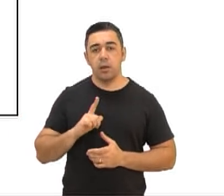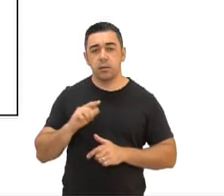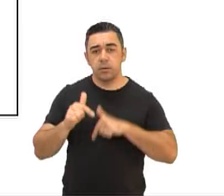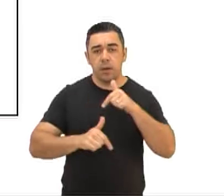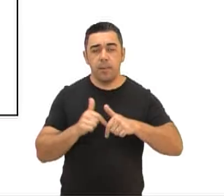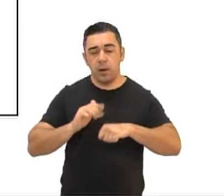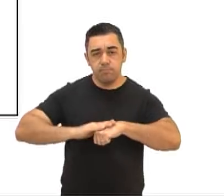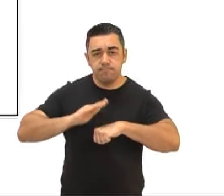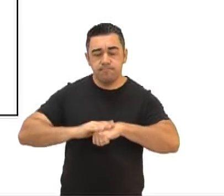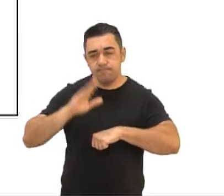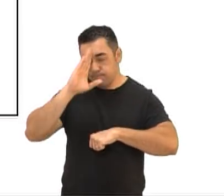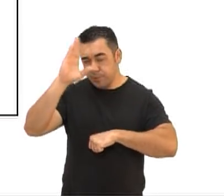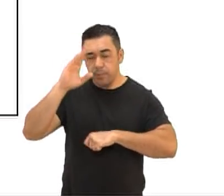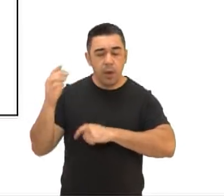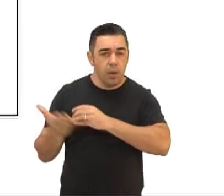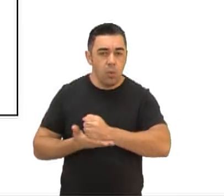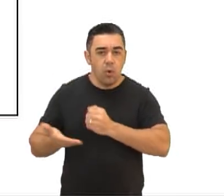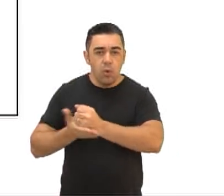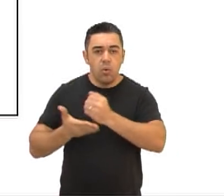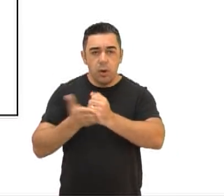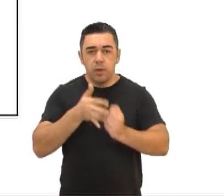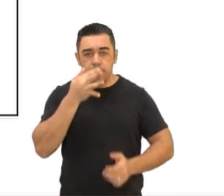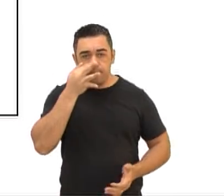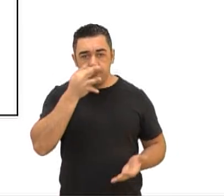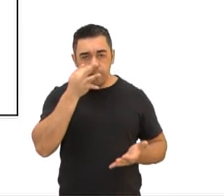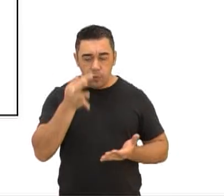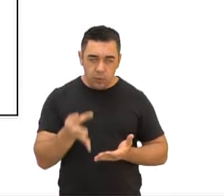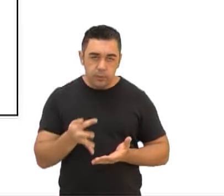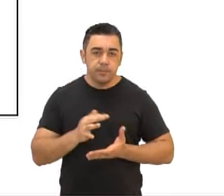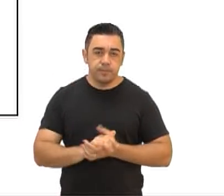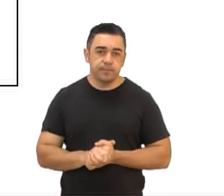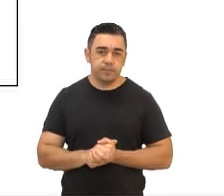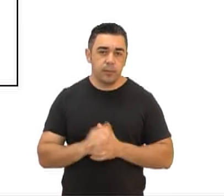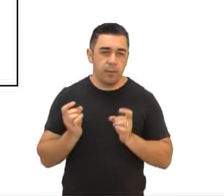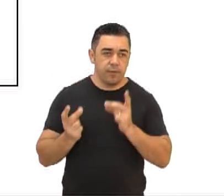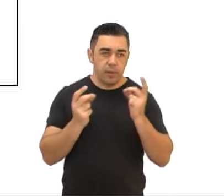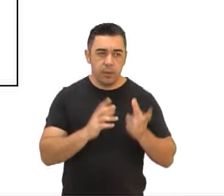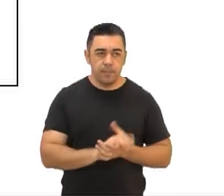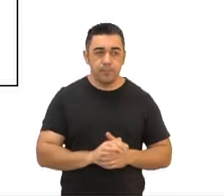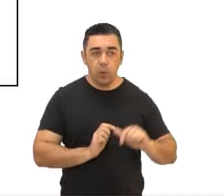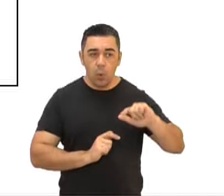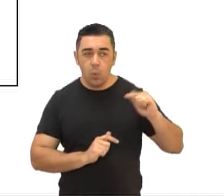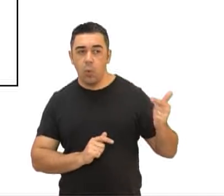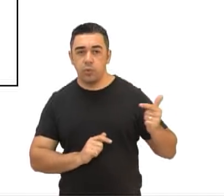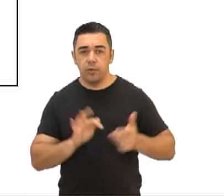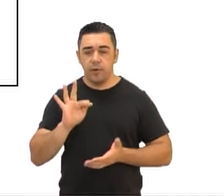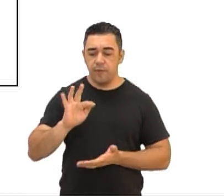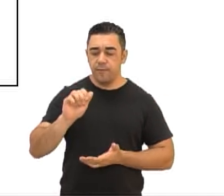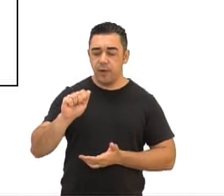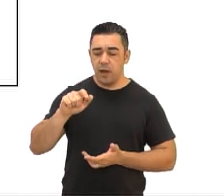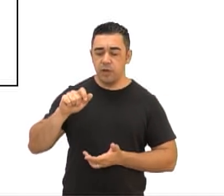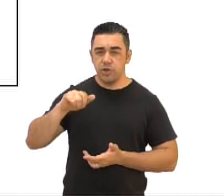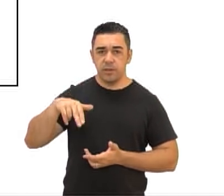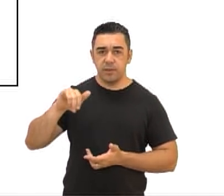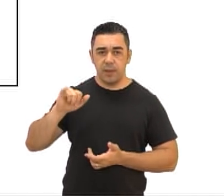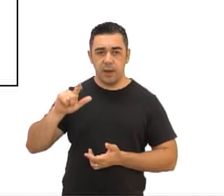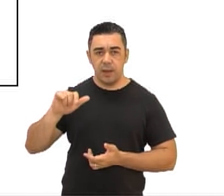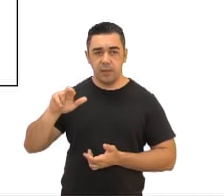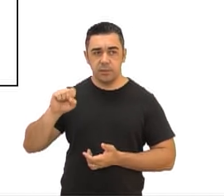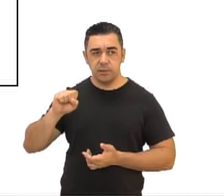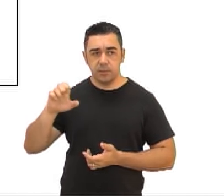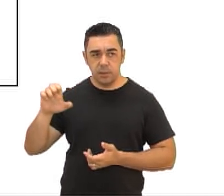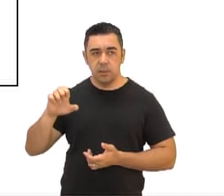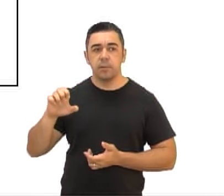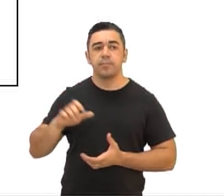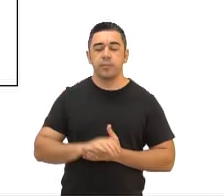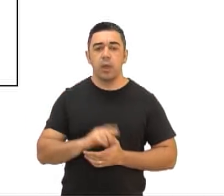Qual a principal atividade? Colheita de flores ali para venda. Outro exemplo, comunidades faxinalenses, lá